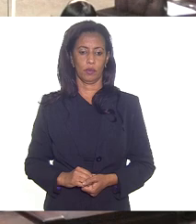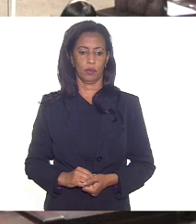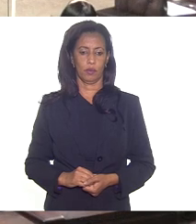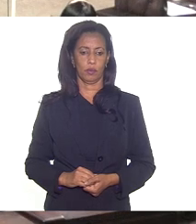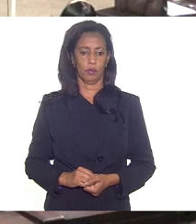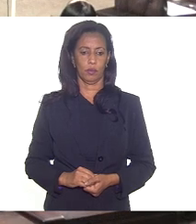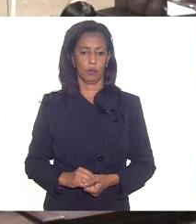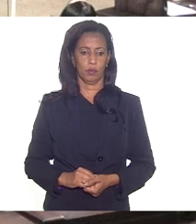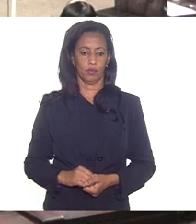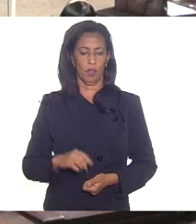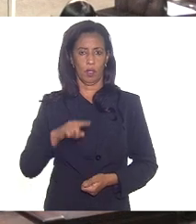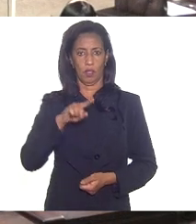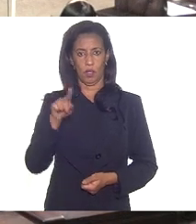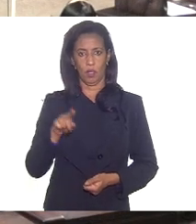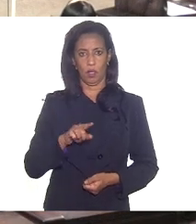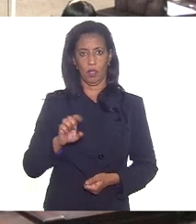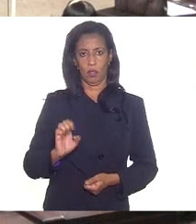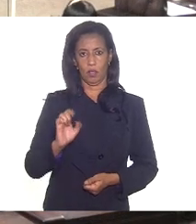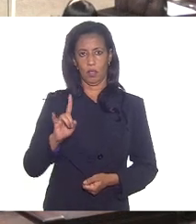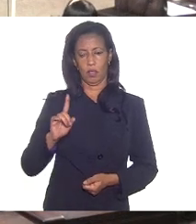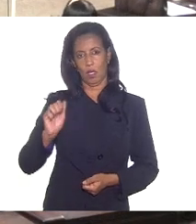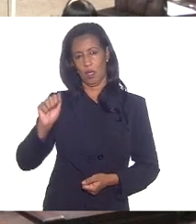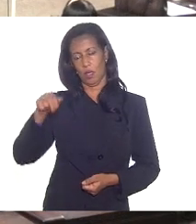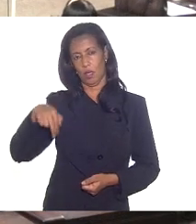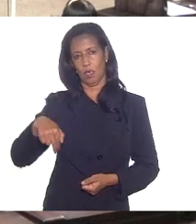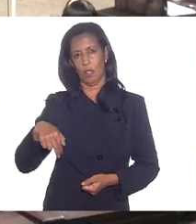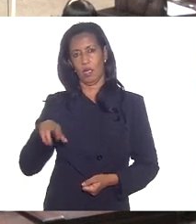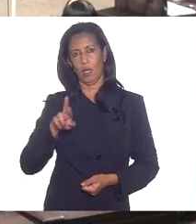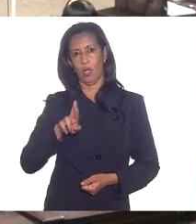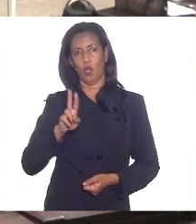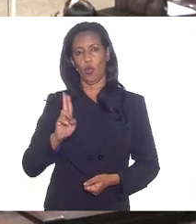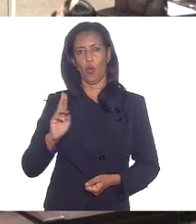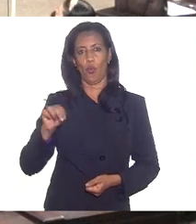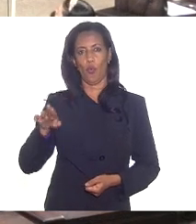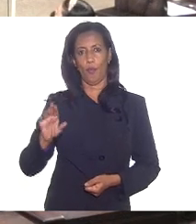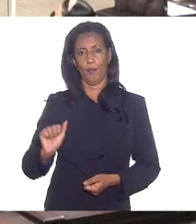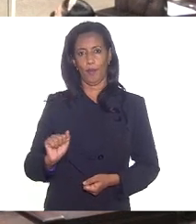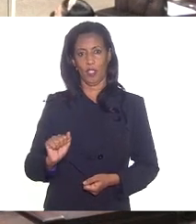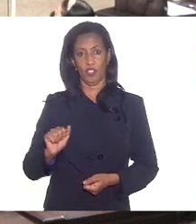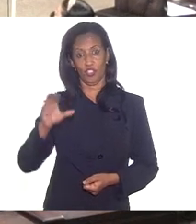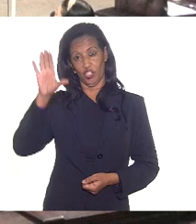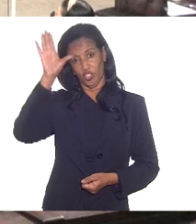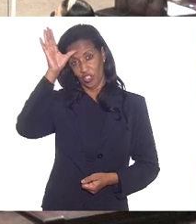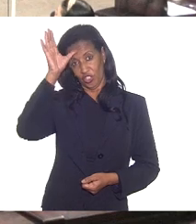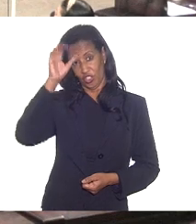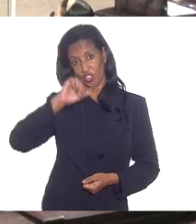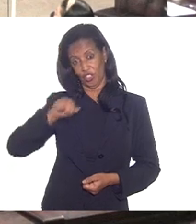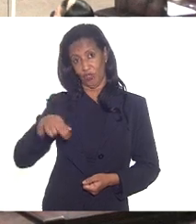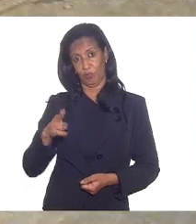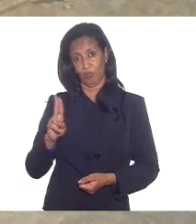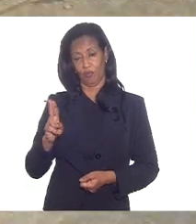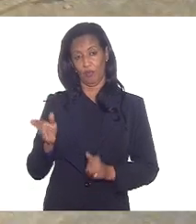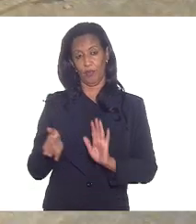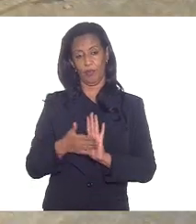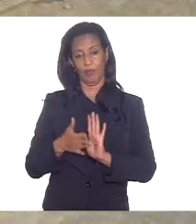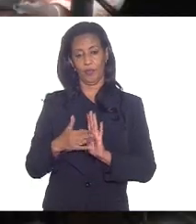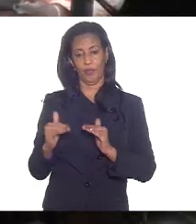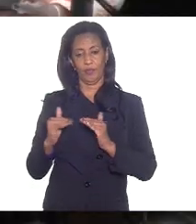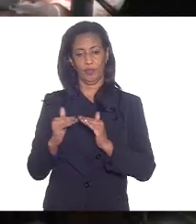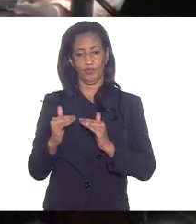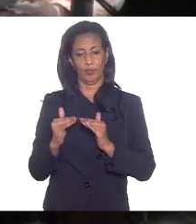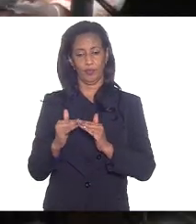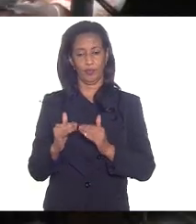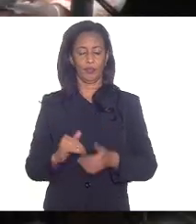Deputado Chico Machado, deputada Zeidan, deputada Zeidan, deputado Rubens Montempo, deputada Tia Ju. Parecer favorável. Eurico